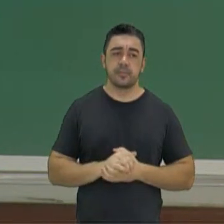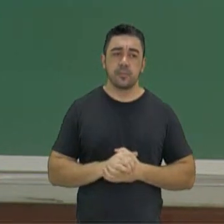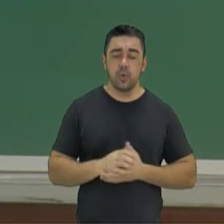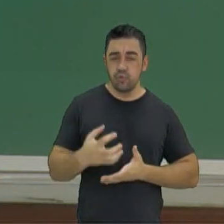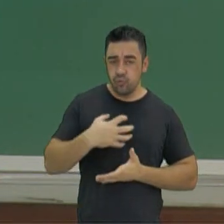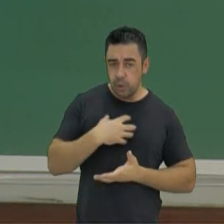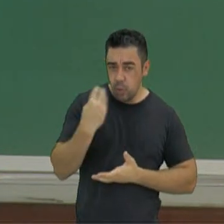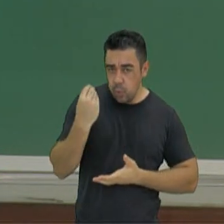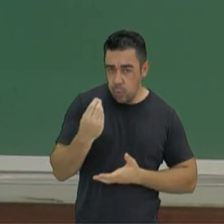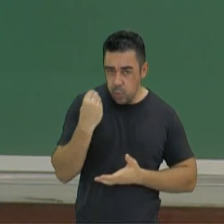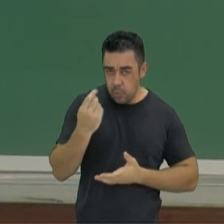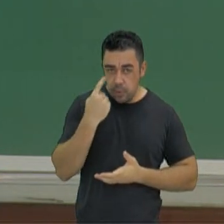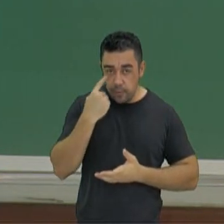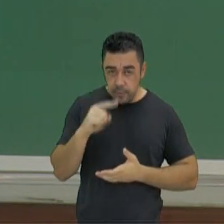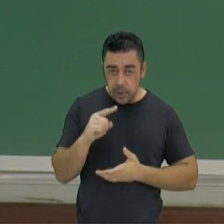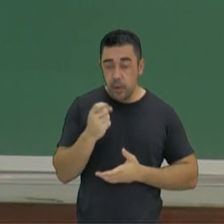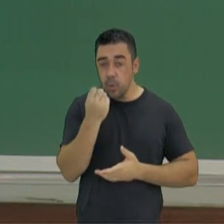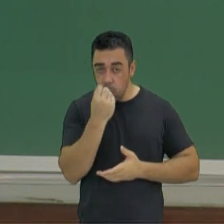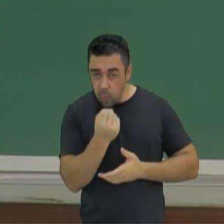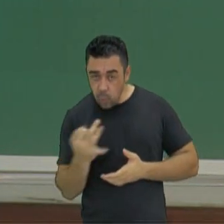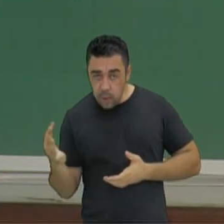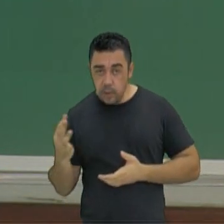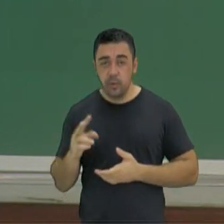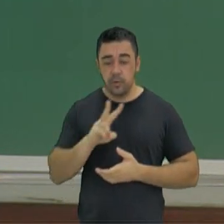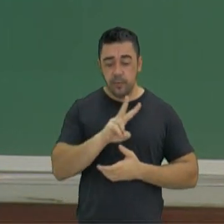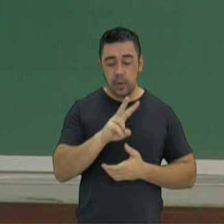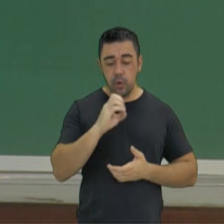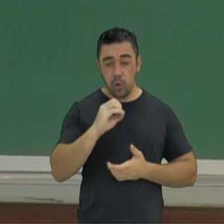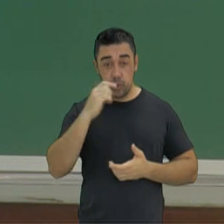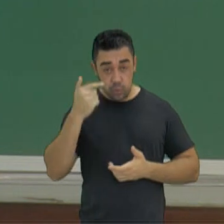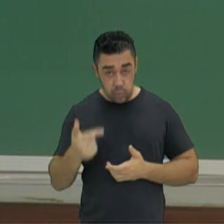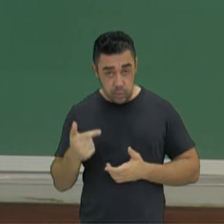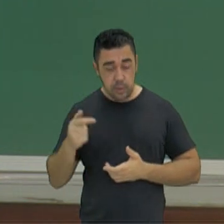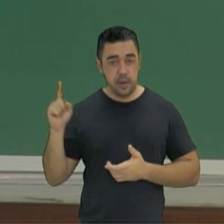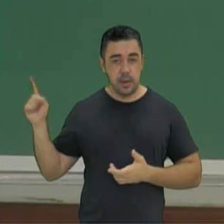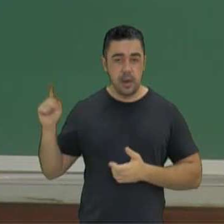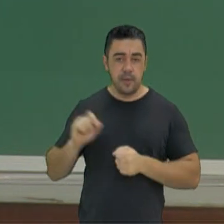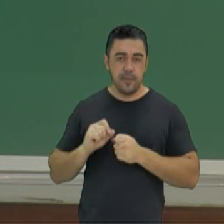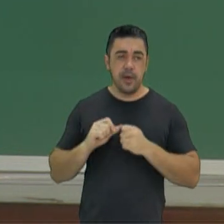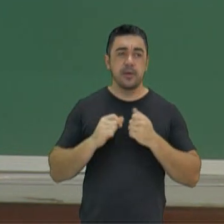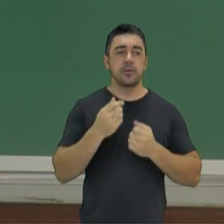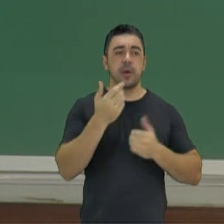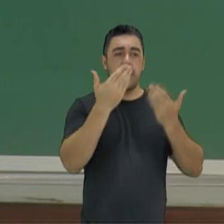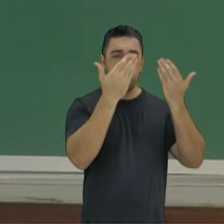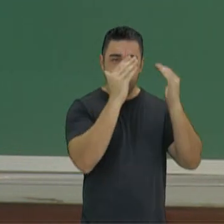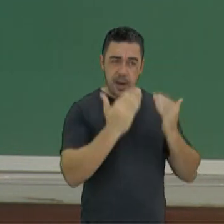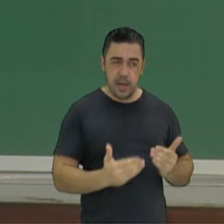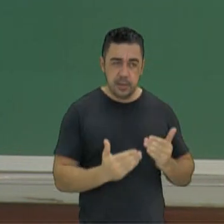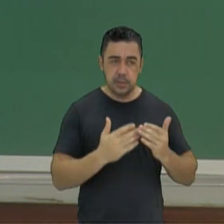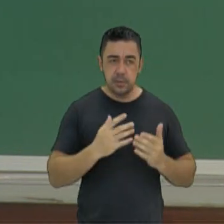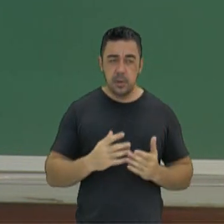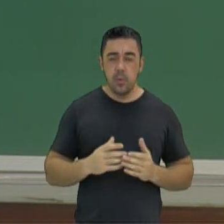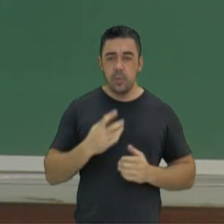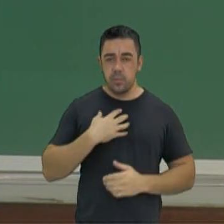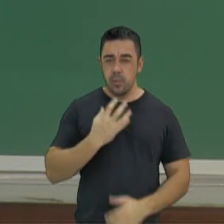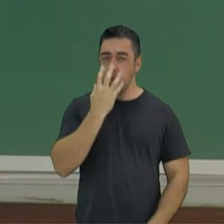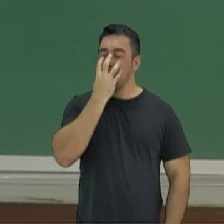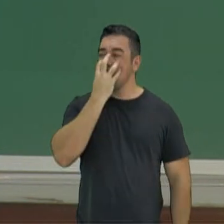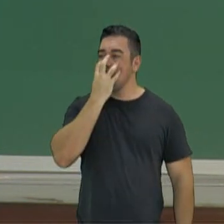se verificar esse consumo máximo de oxigênio é por meio da avaliação da capacidade cardiorrespiratória.